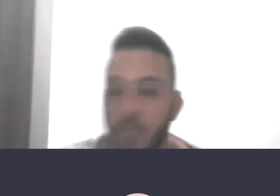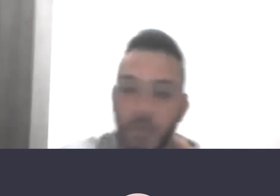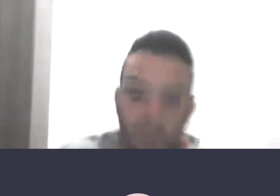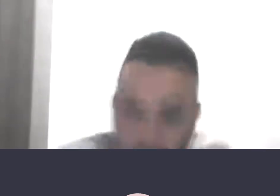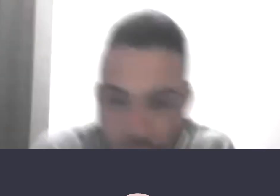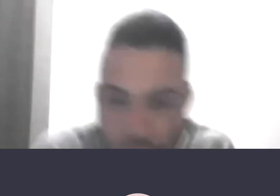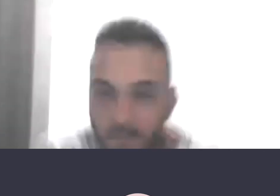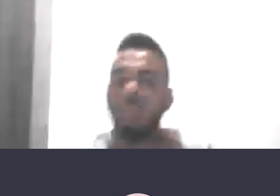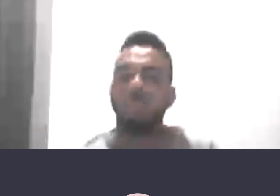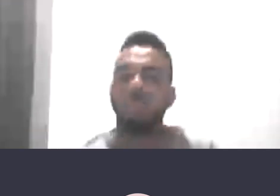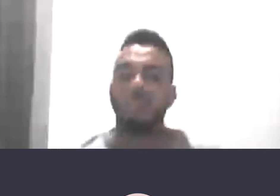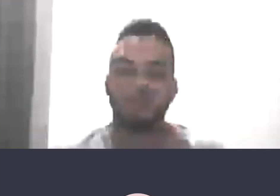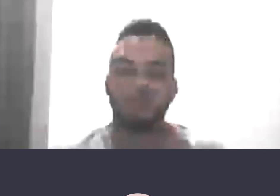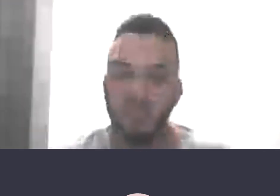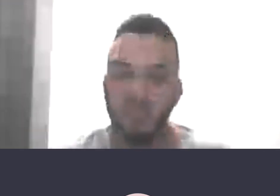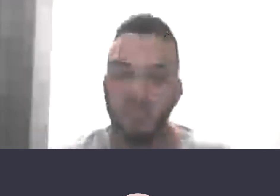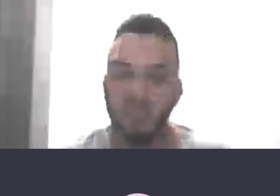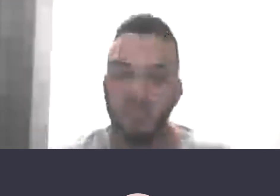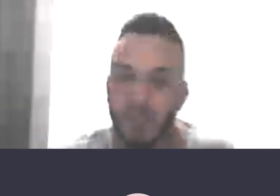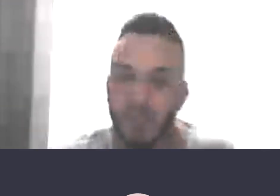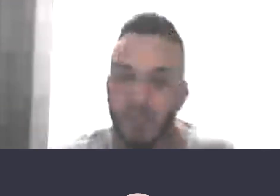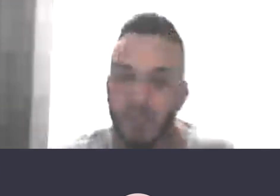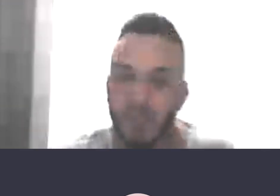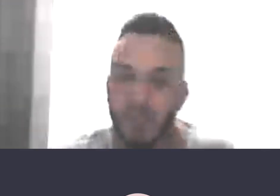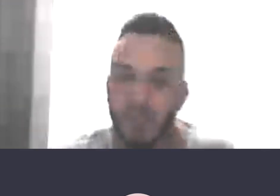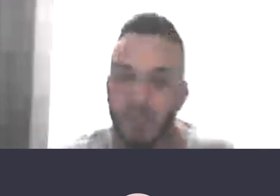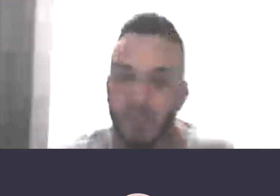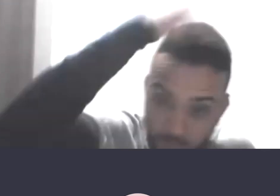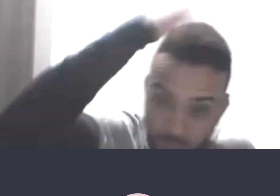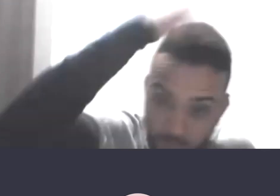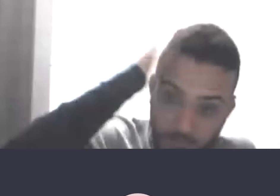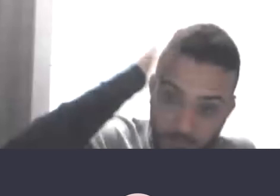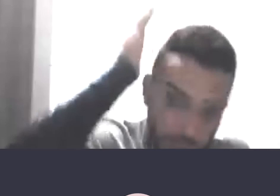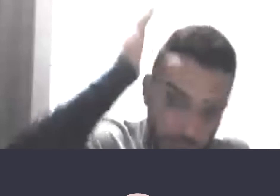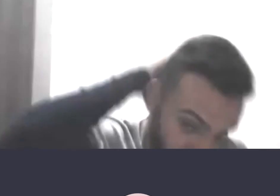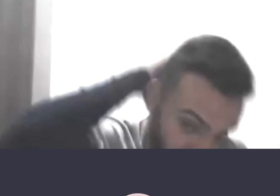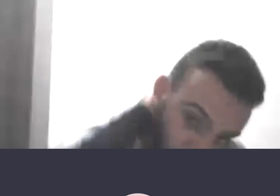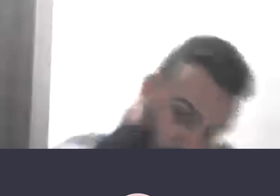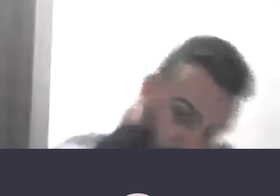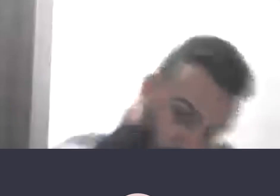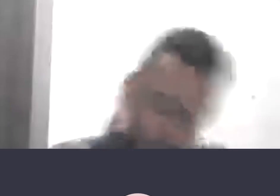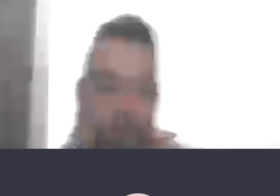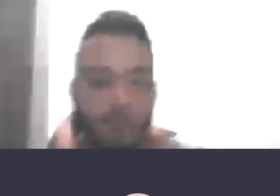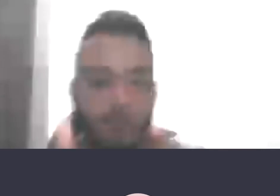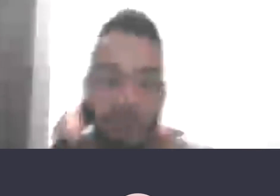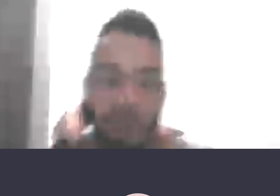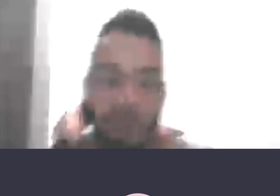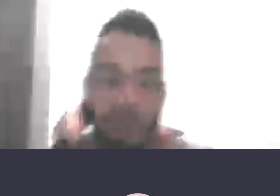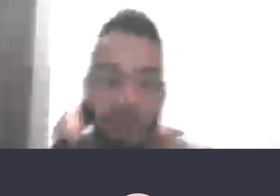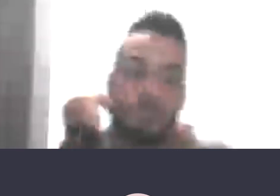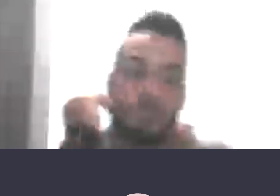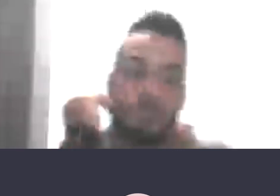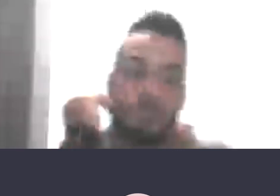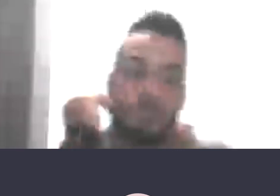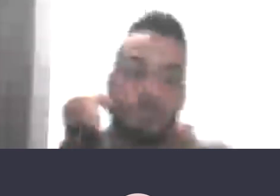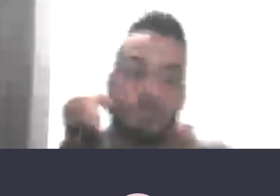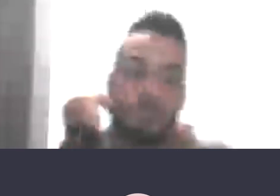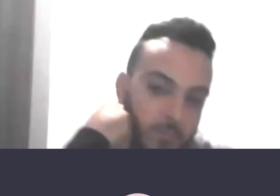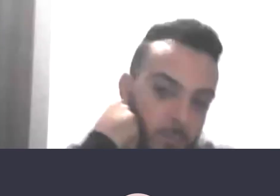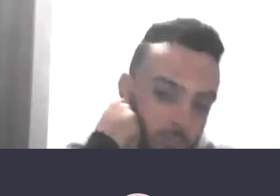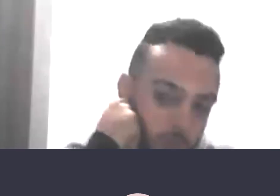levar, não só de levar as tecnologias para os produtores, mas o conhecimento aos produtores, né? Então, por isso que a gente sempre tinha